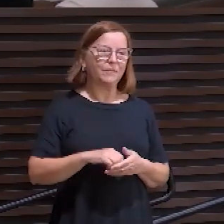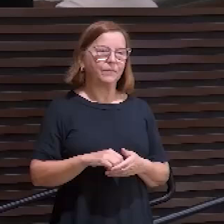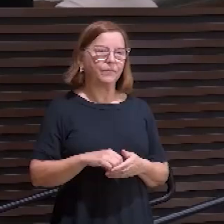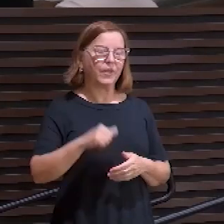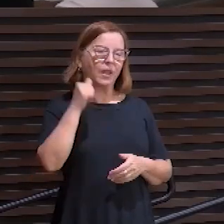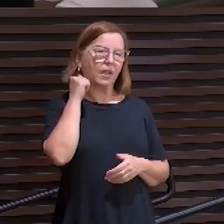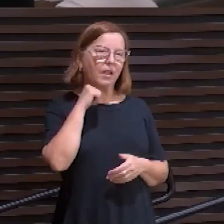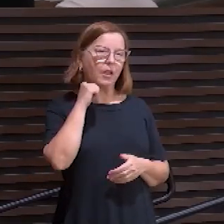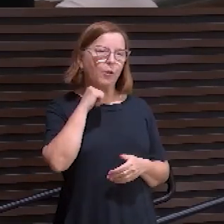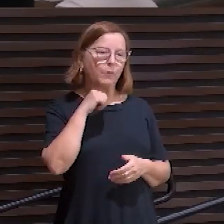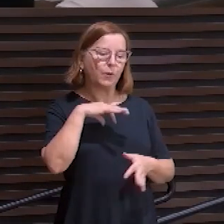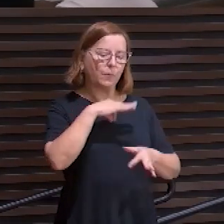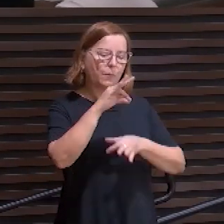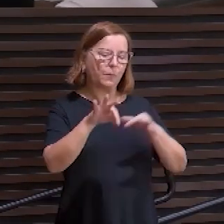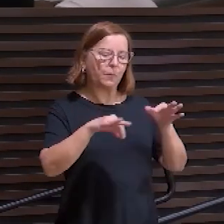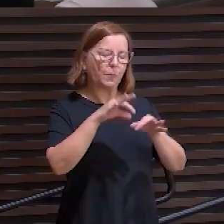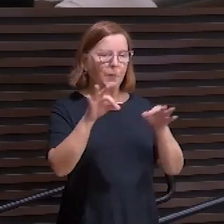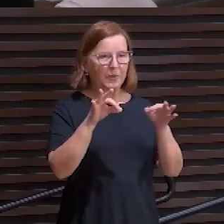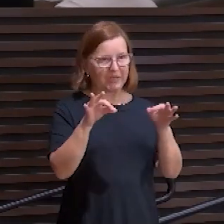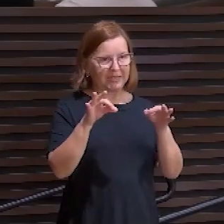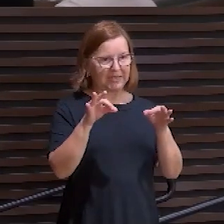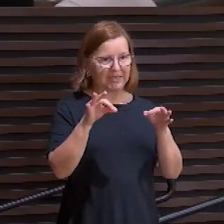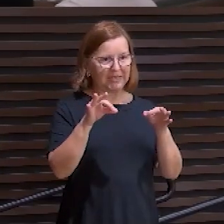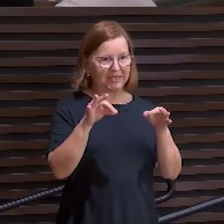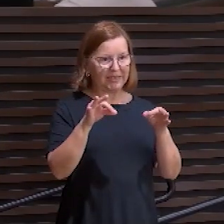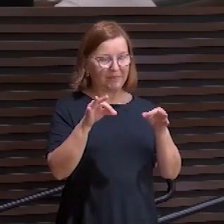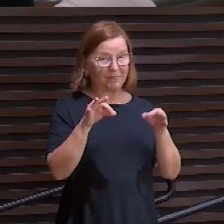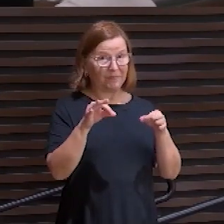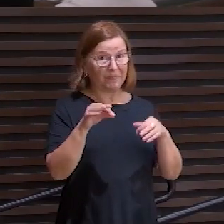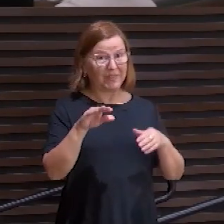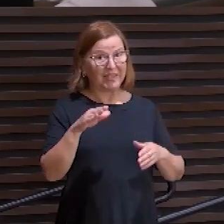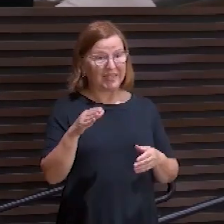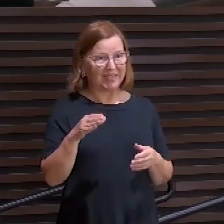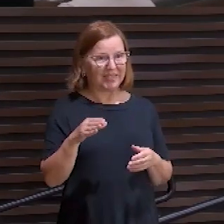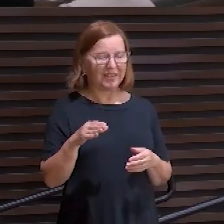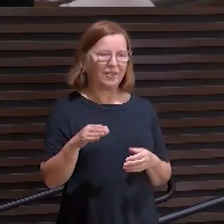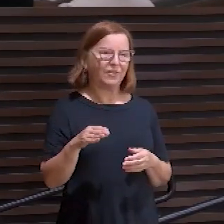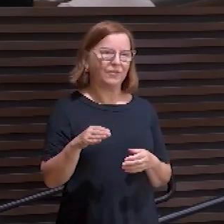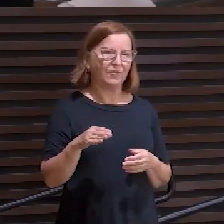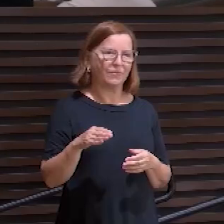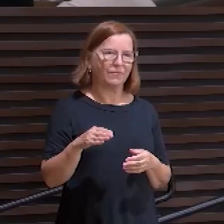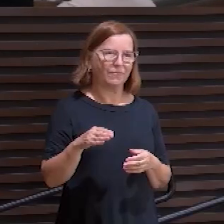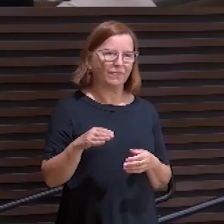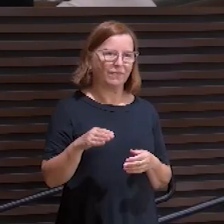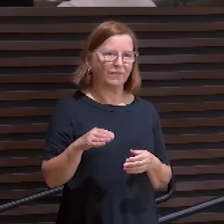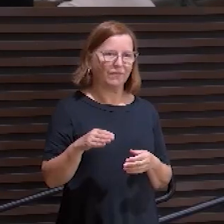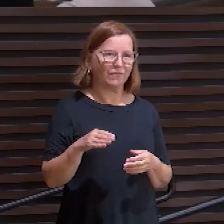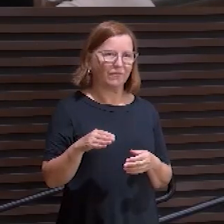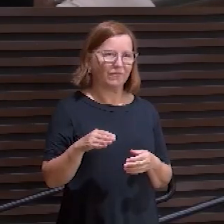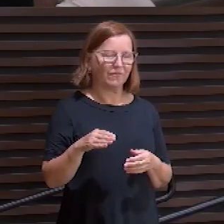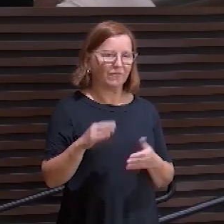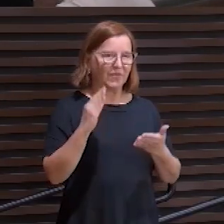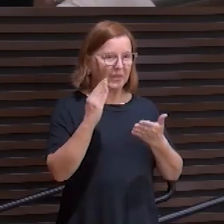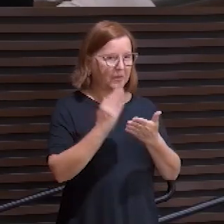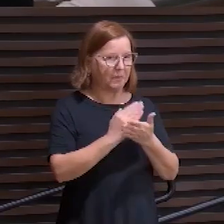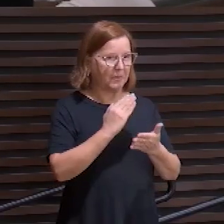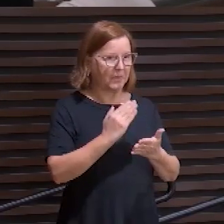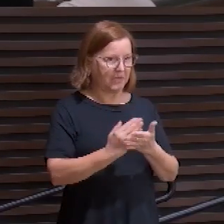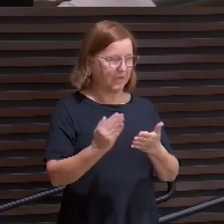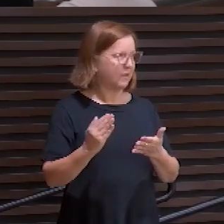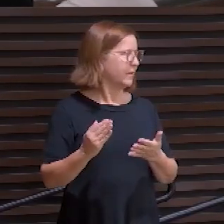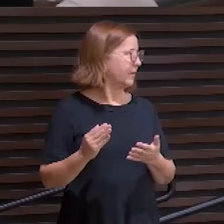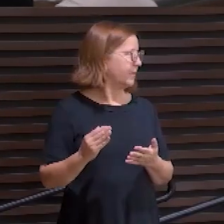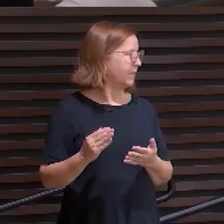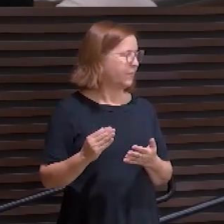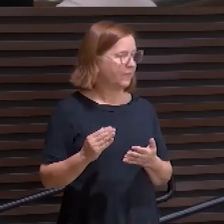Abel é uma dádiva, é um presente. E aqui nós temos exatamente a divisão do mundo. Nós estamos entre